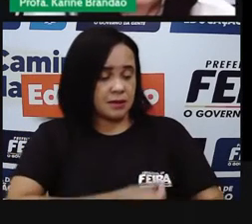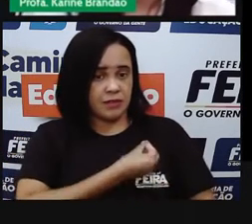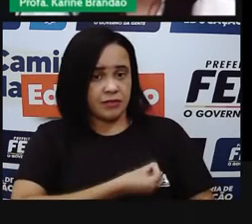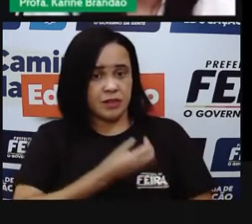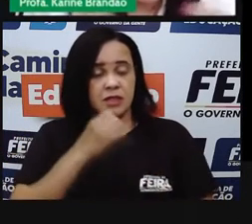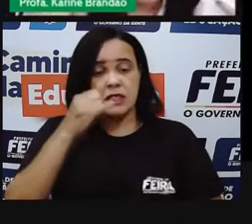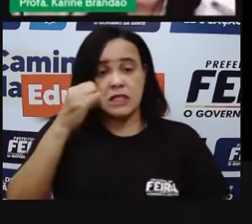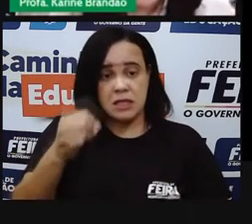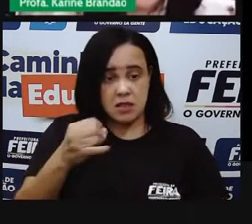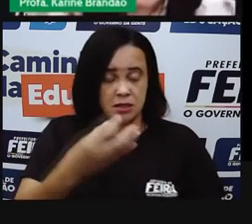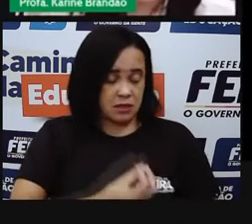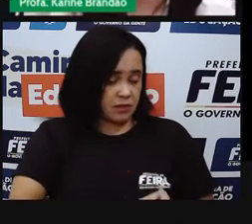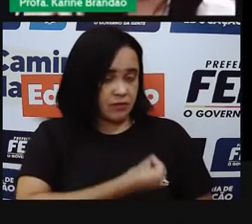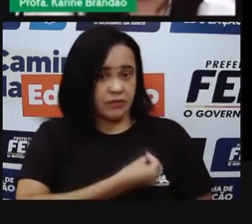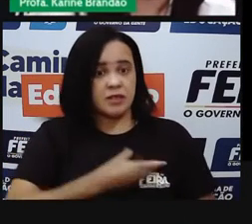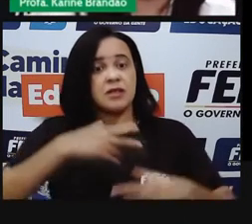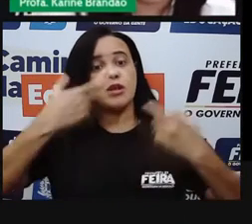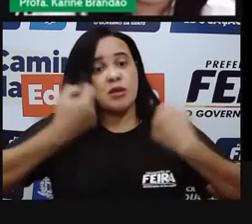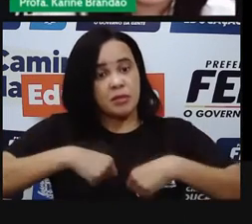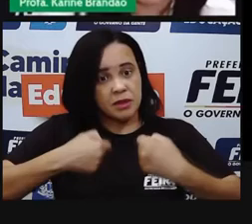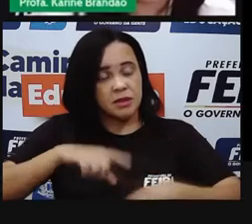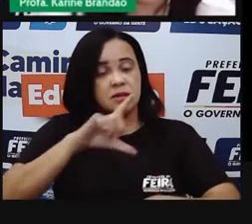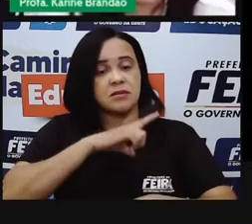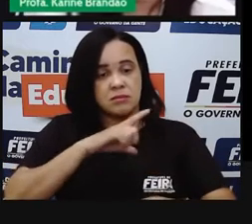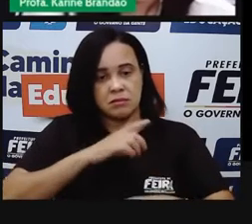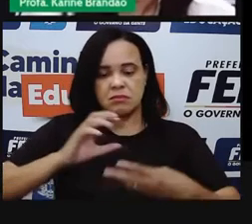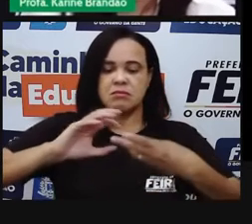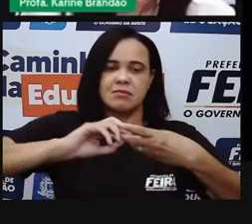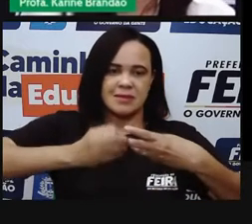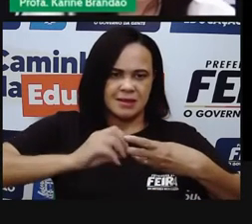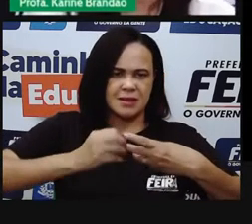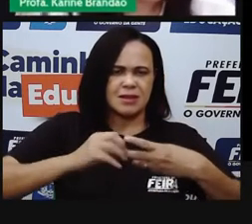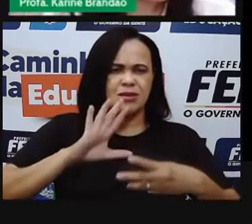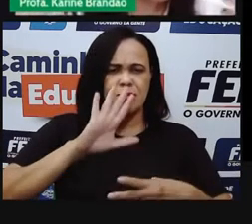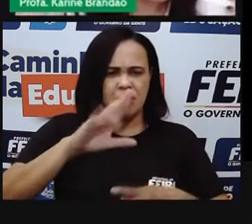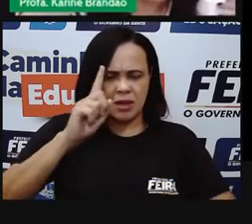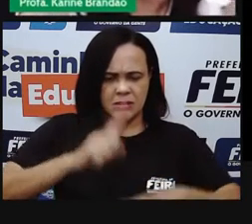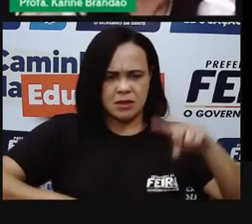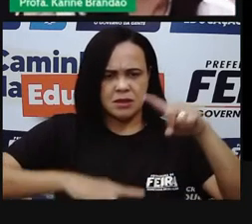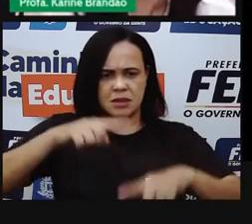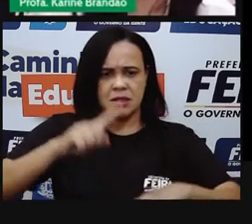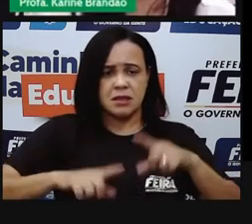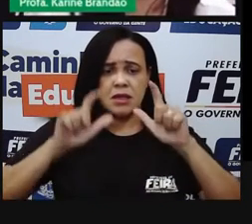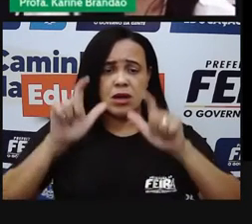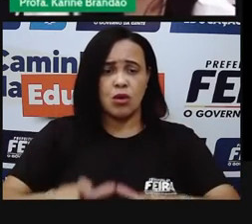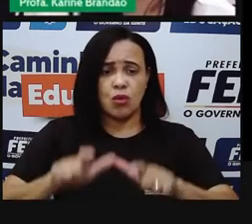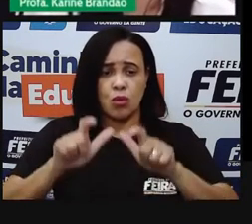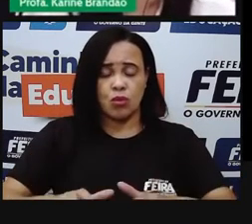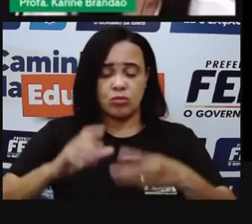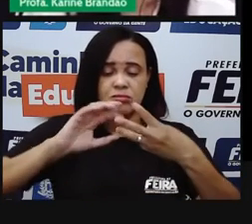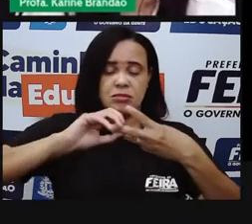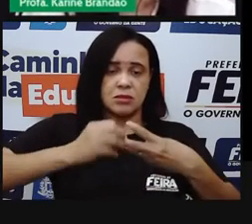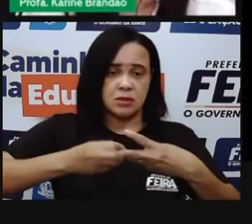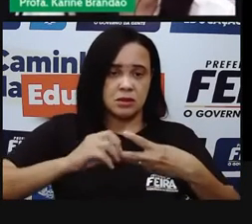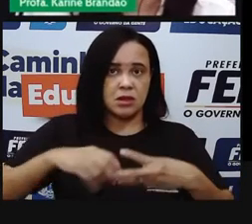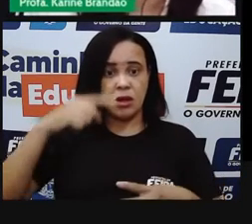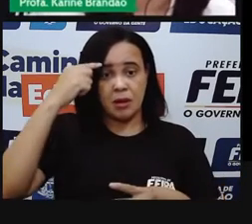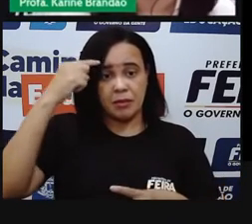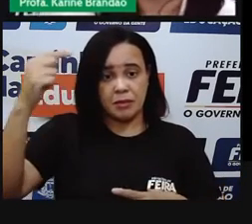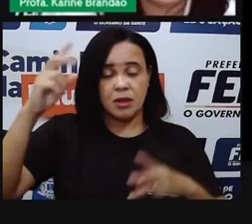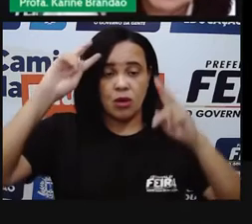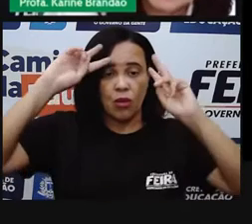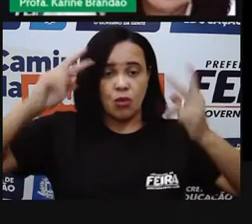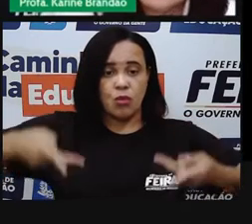célula. E onde esse material genético vai ficar nas células, pensando em nós humanos? Ela vai ficar no